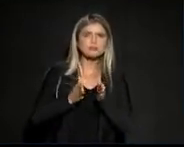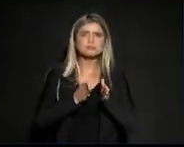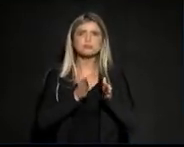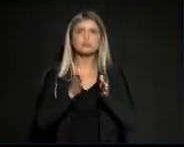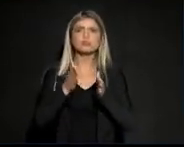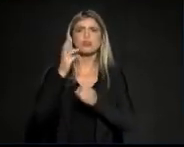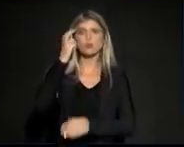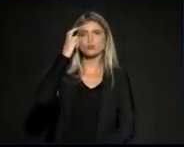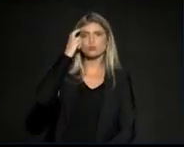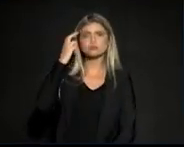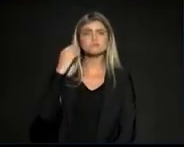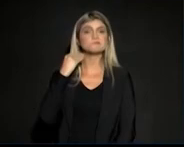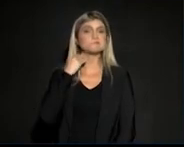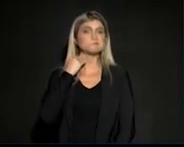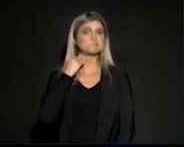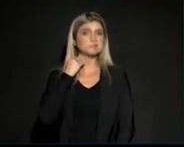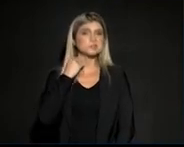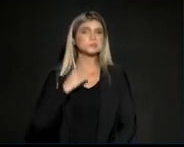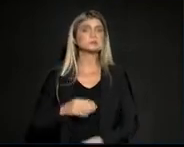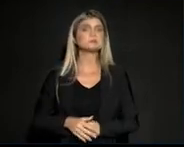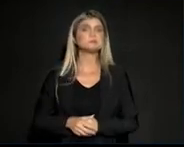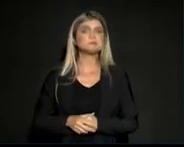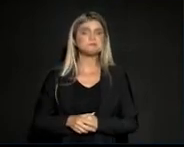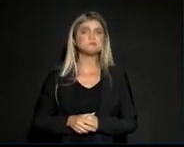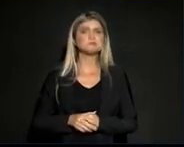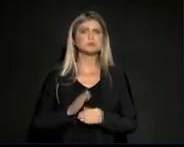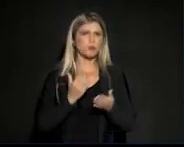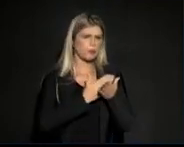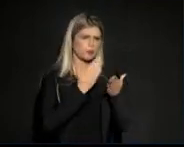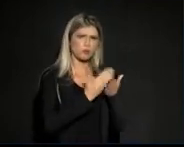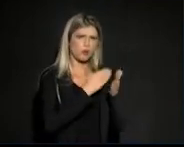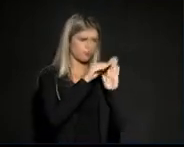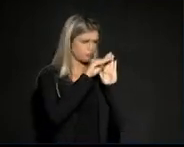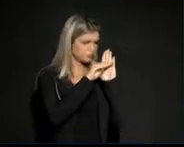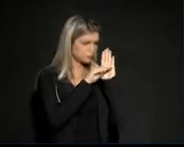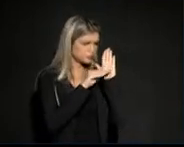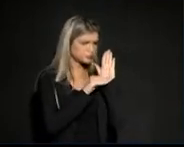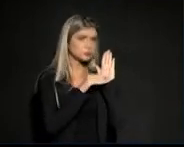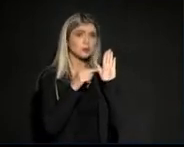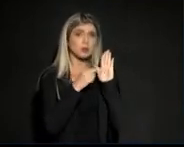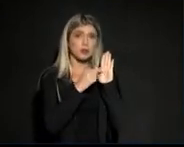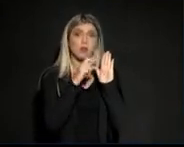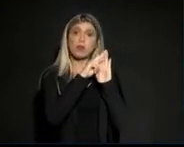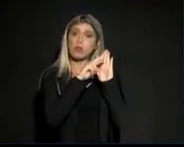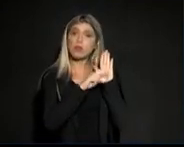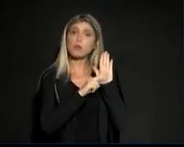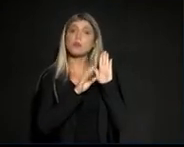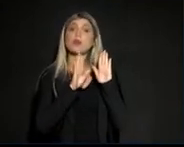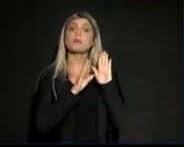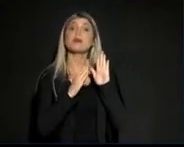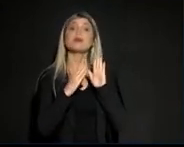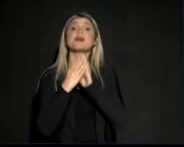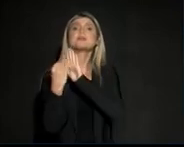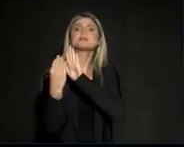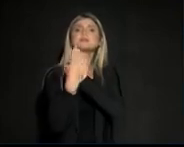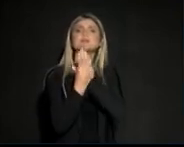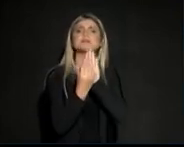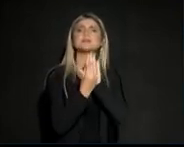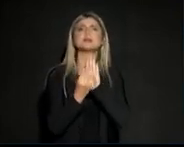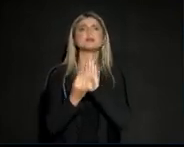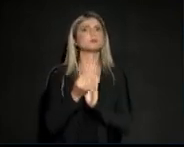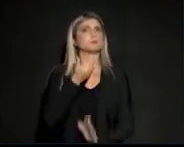cultura do banco né porque não adianta está nos manuais os manuais regulam mas o exemplo arrasta né E aí